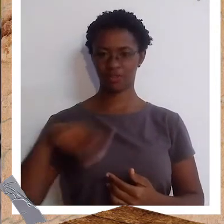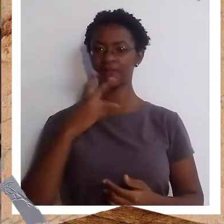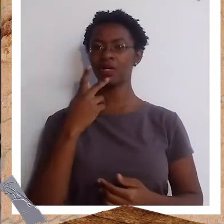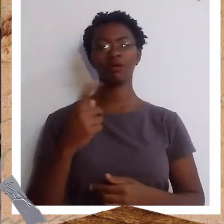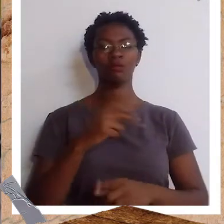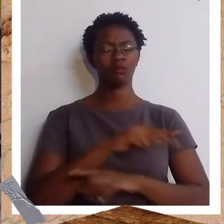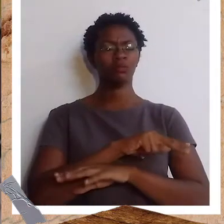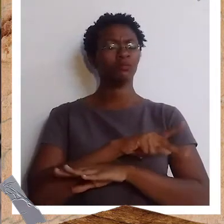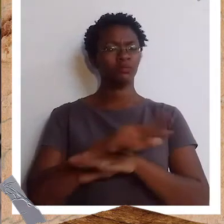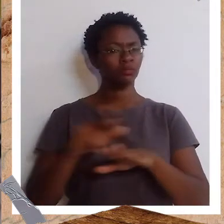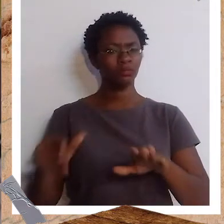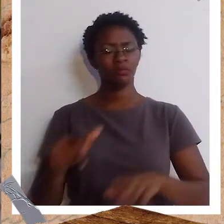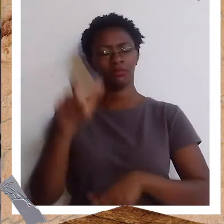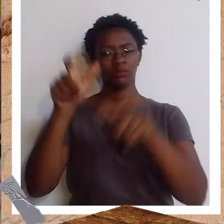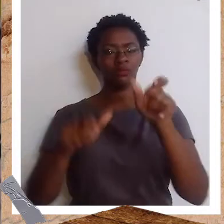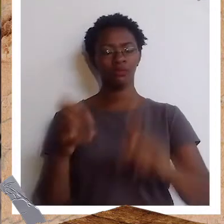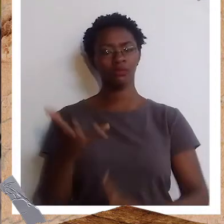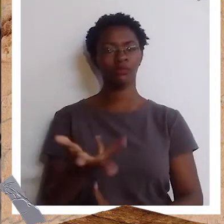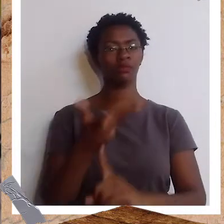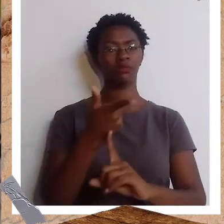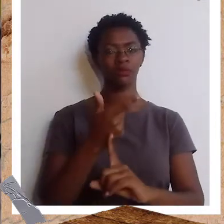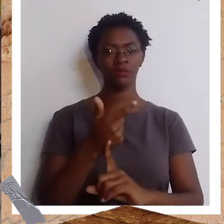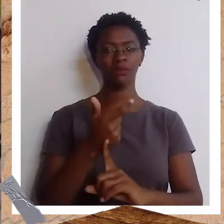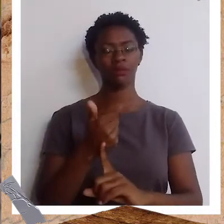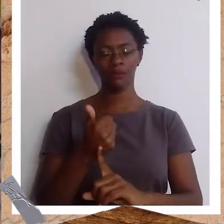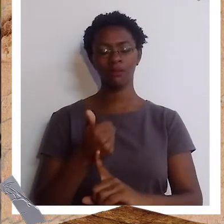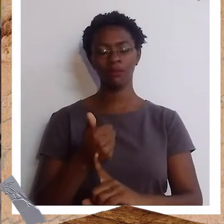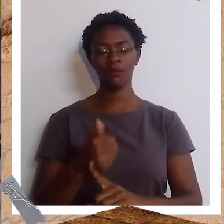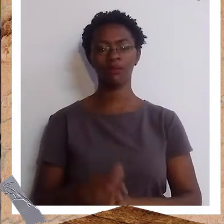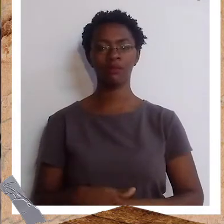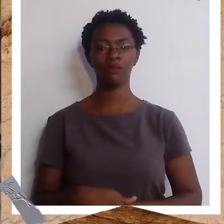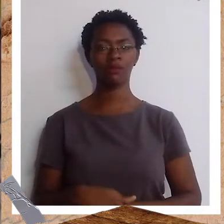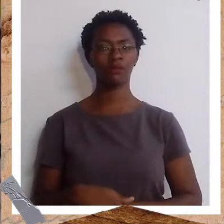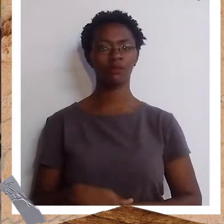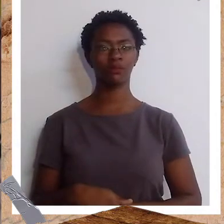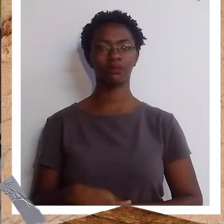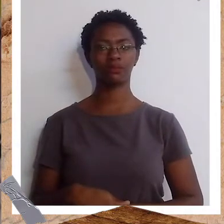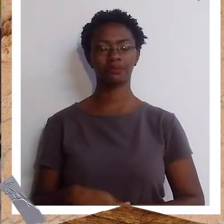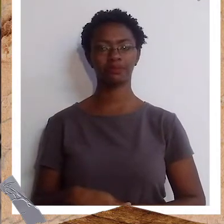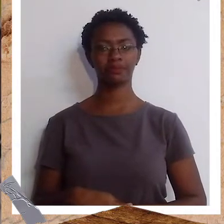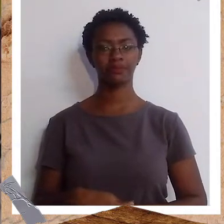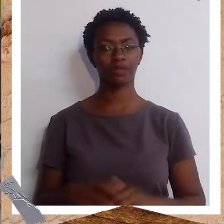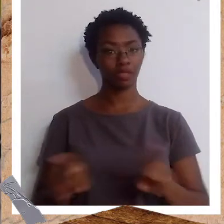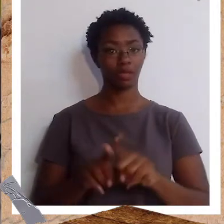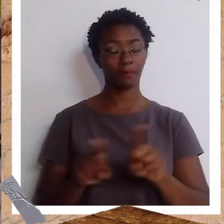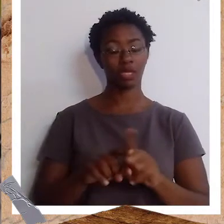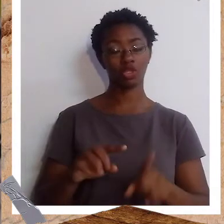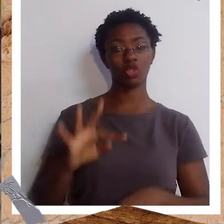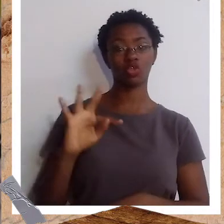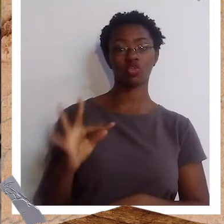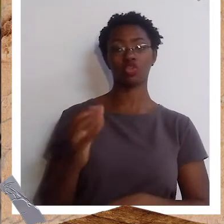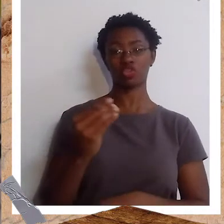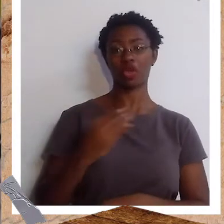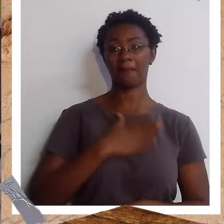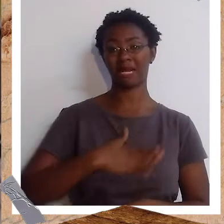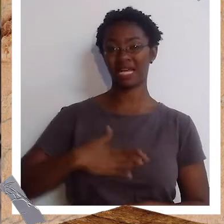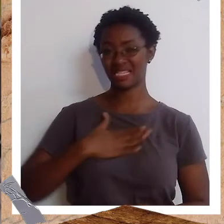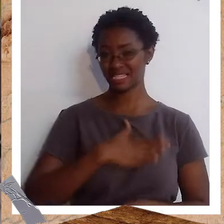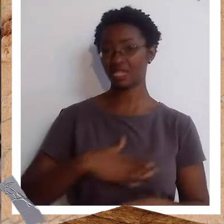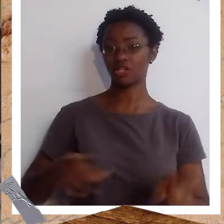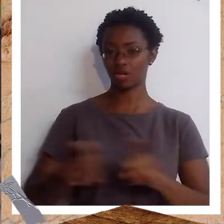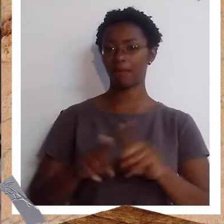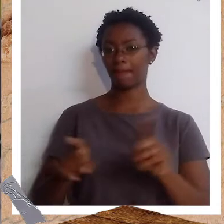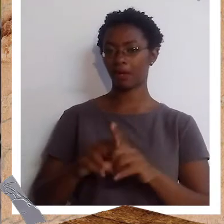aí, Heitor dos Prazeres, por exemplo. Heitor dos Prazeres foi o outro premiado na primeira Bienal de São